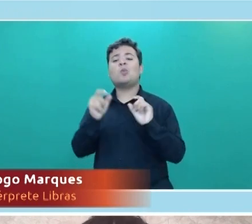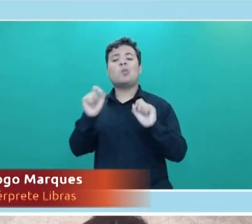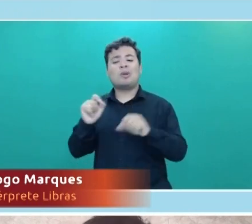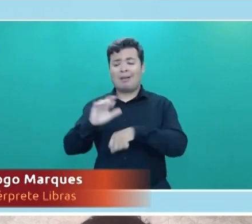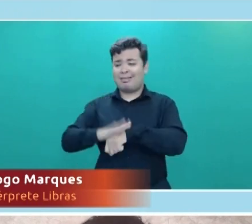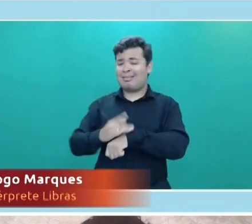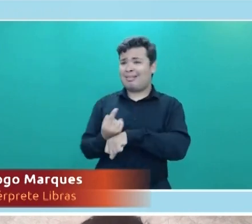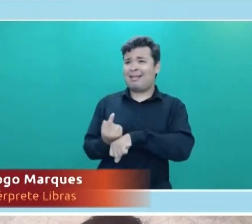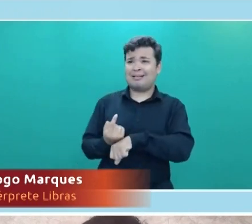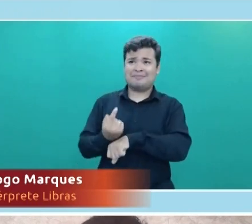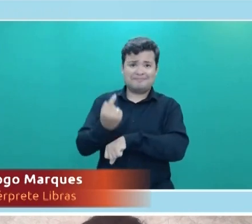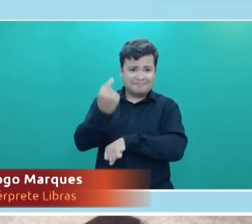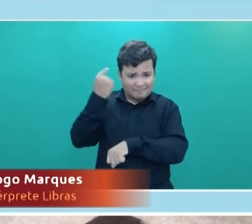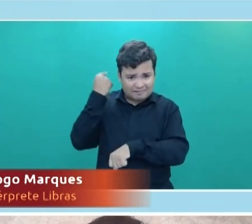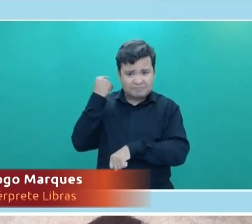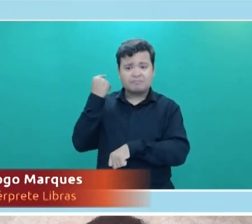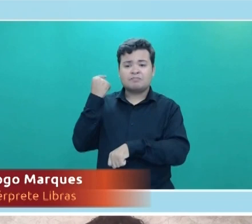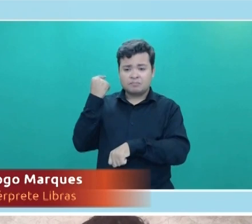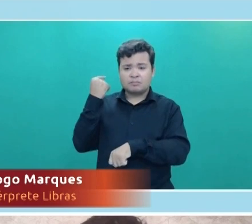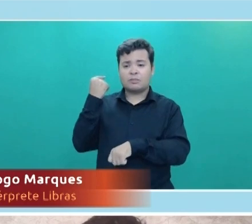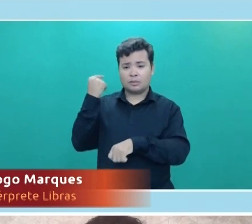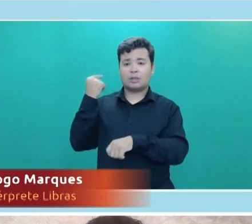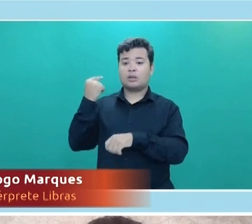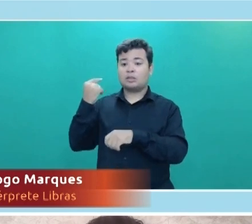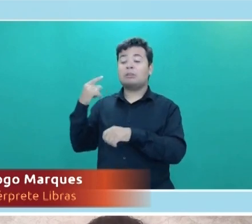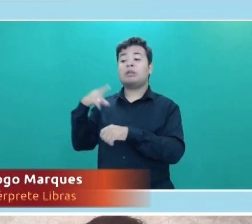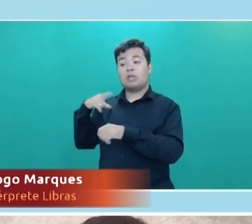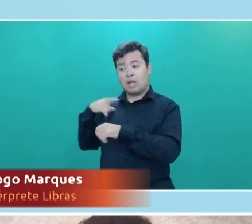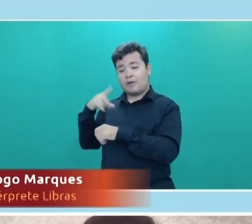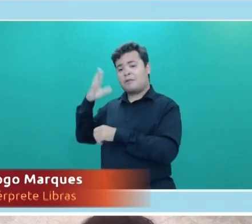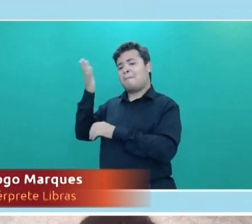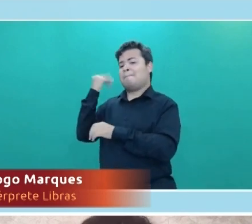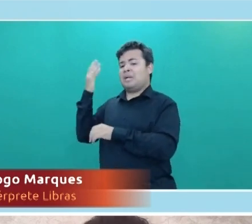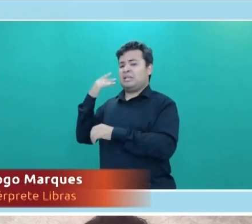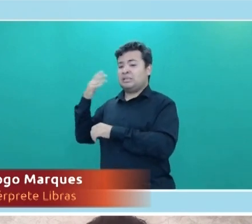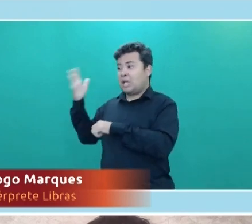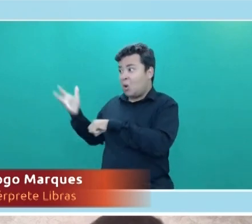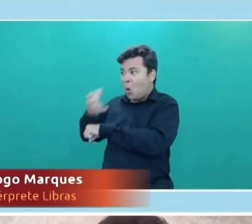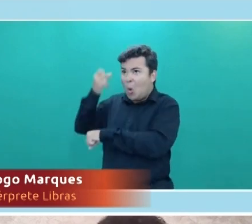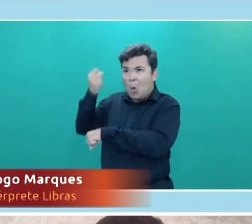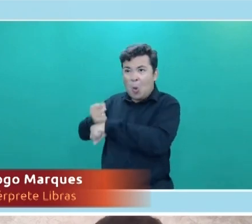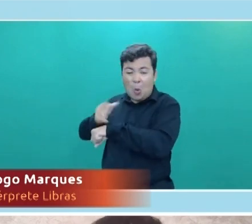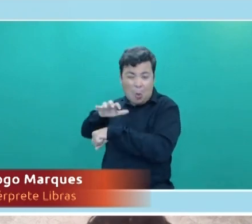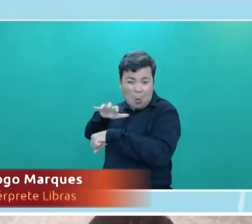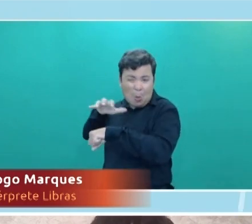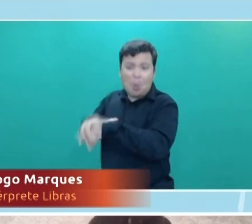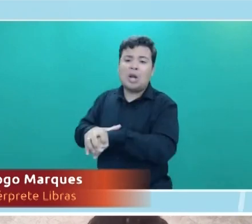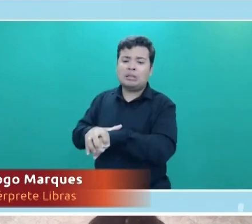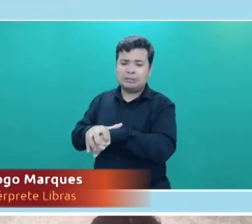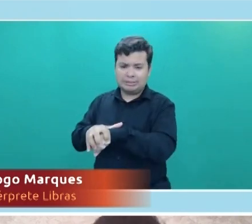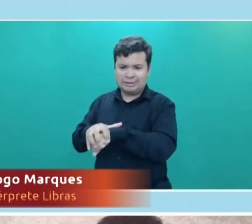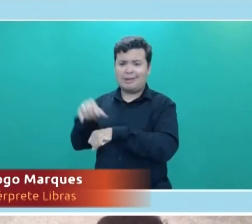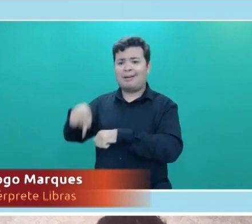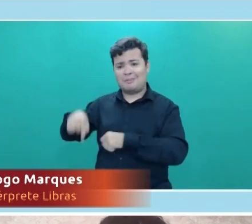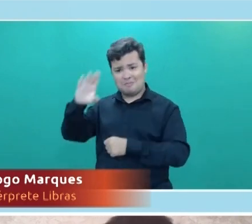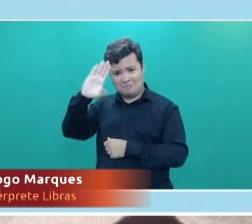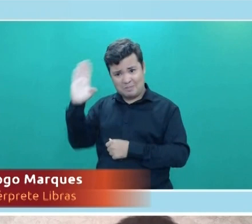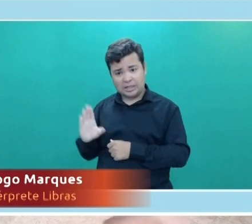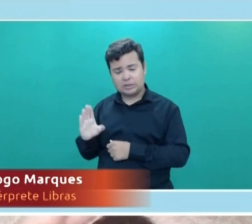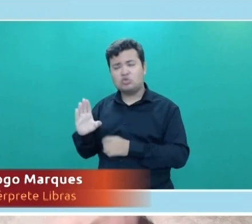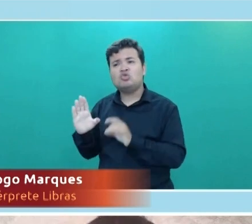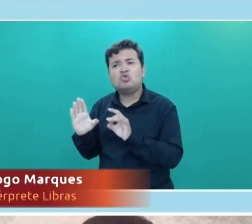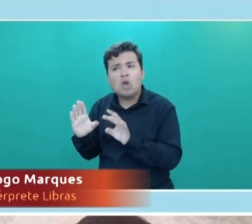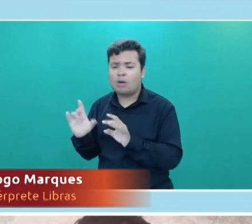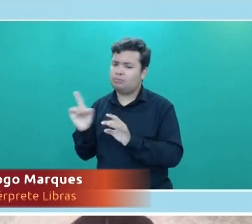tempo, né, isso sobretudo diante do processo de colonização de séculos no Brasil, por exemplo, mas não só no Brasil, né,